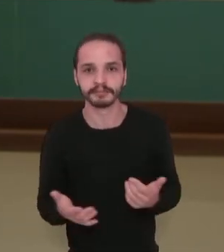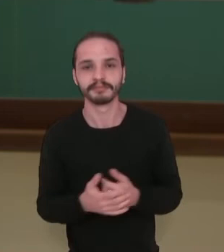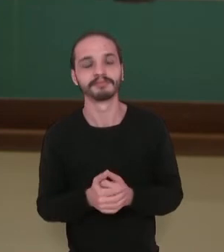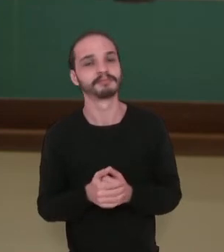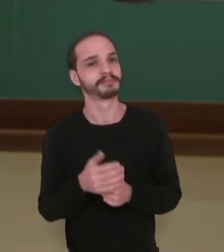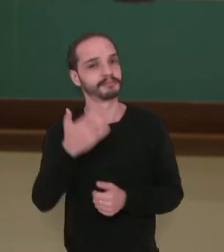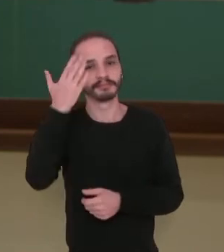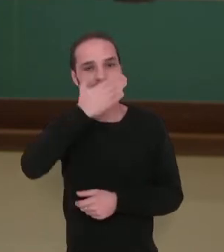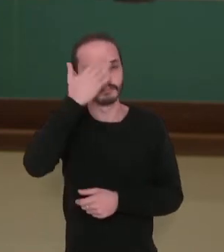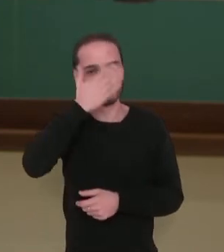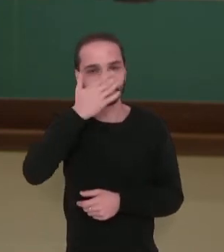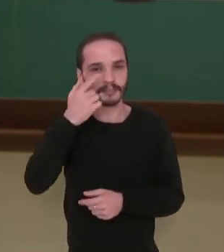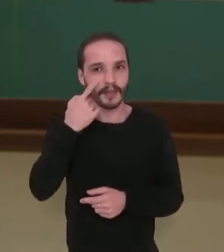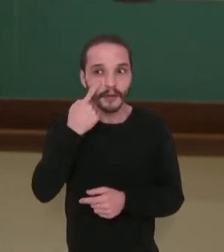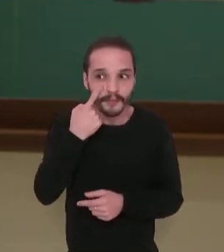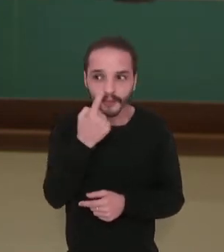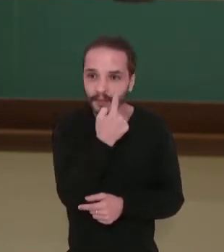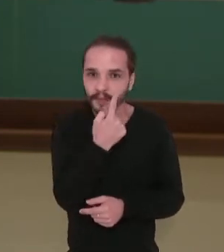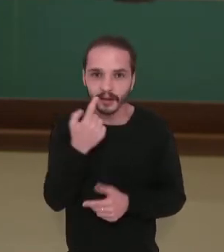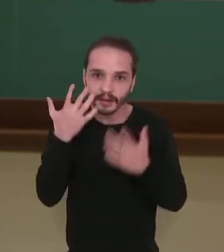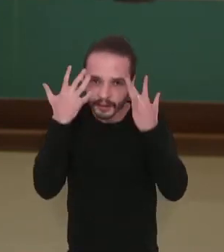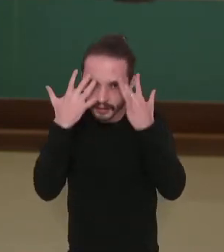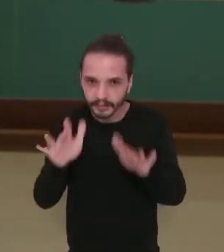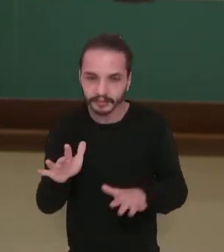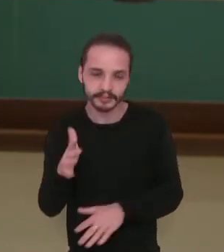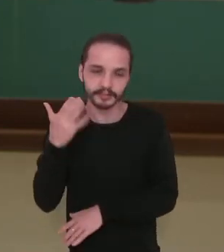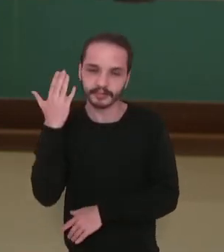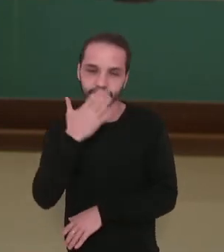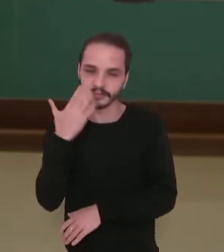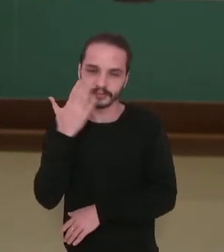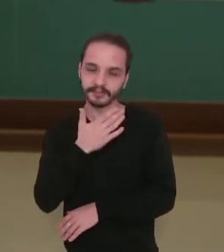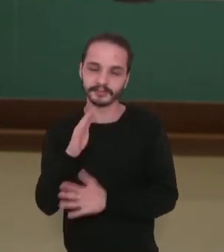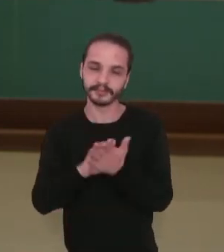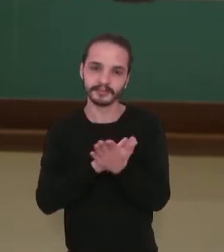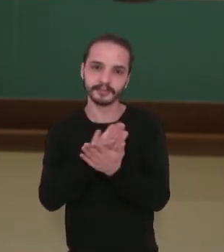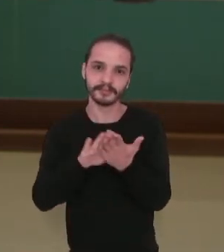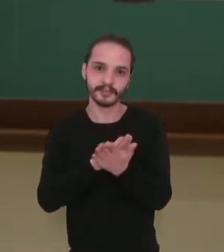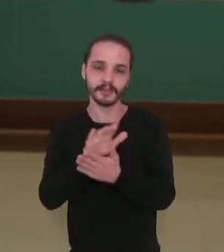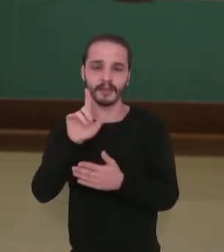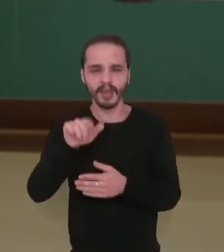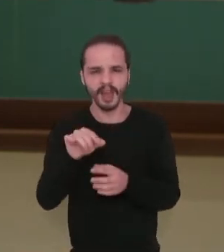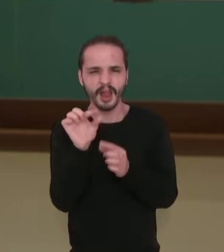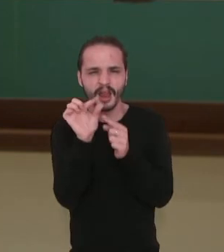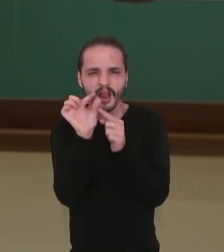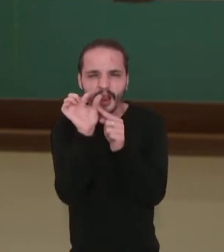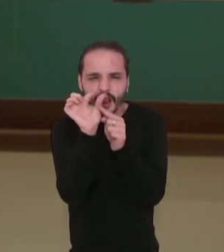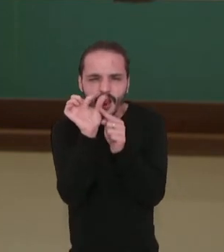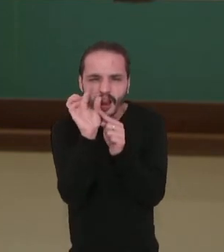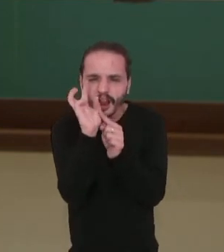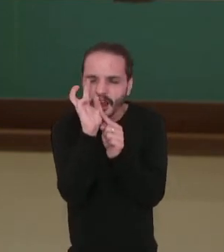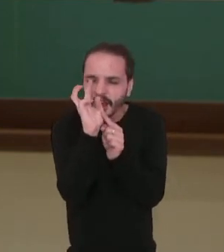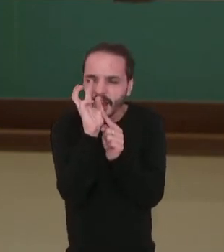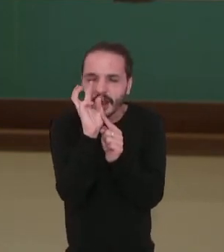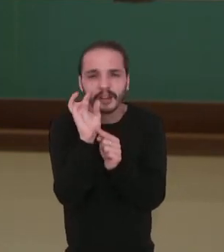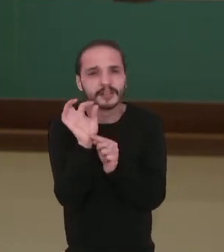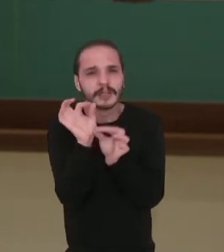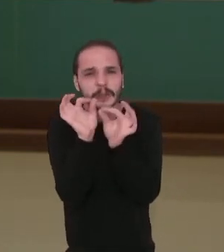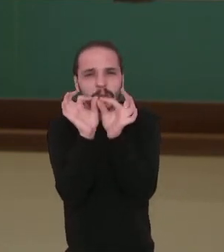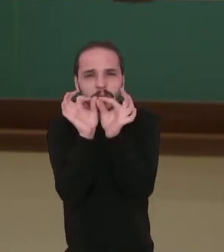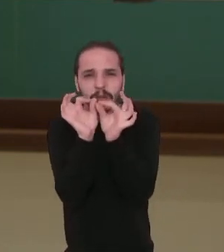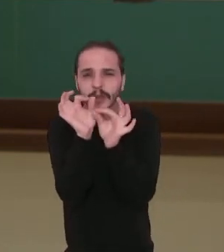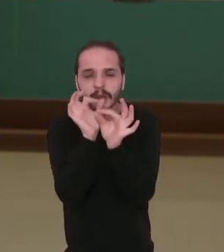vai vê-los a olho nu, esses representantes do reino Monero, porque são organismos, são micro-organismos, são